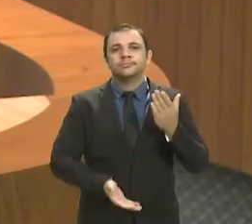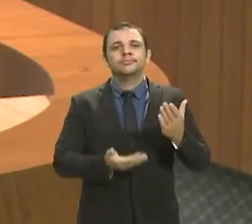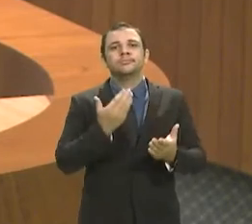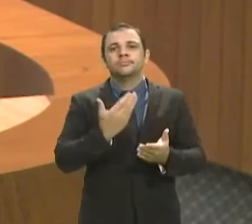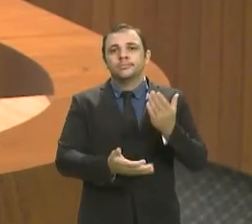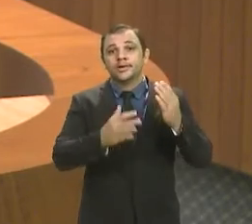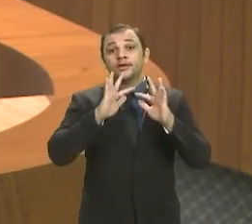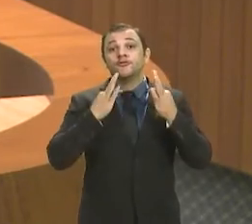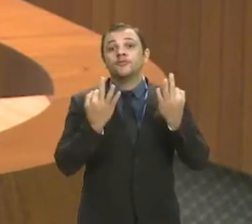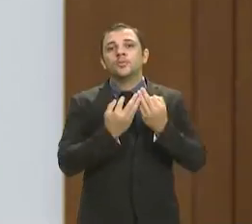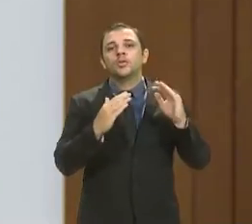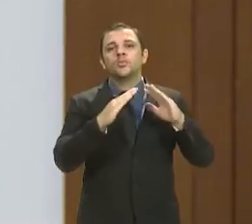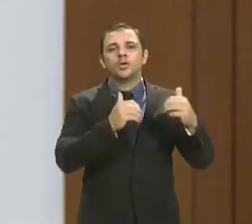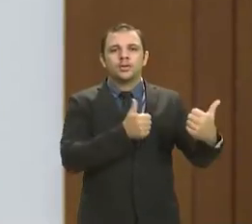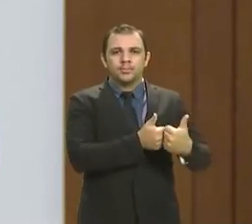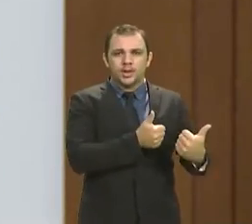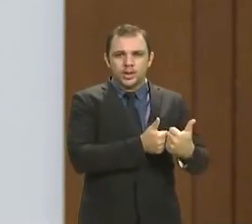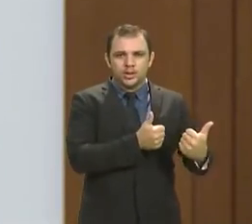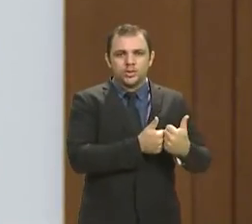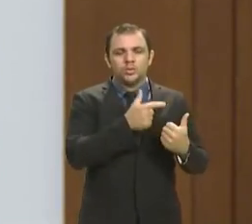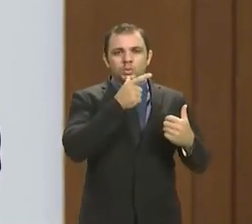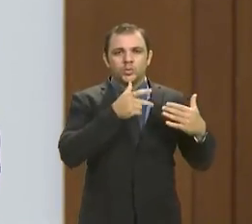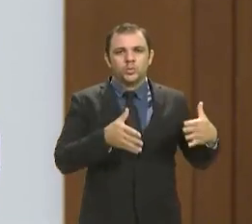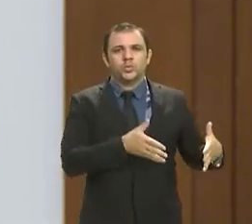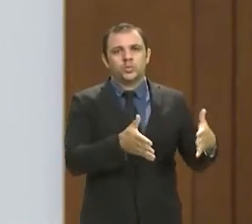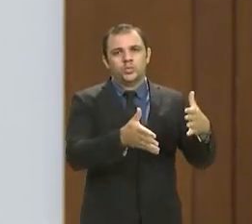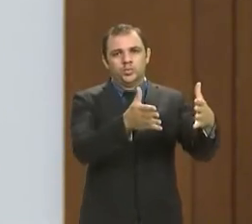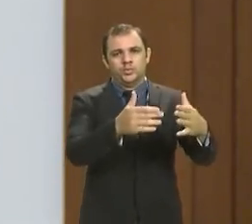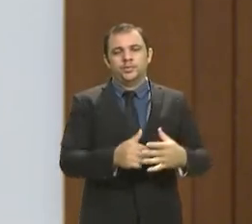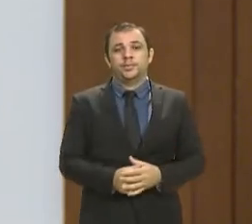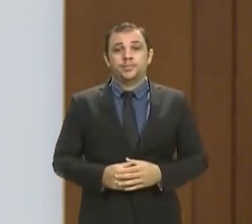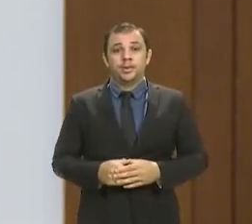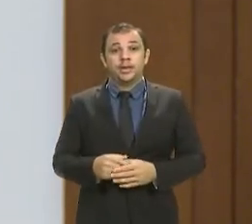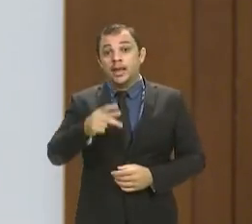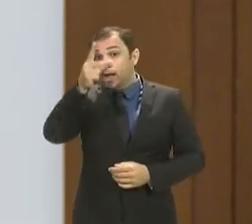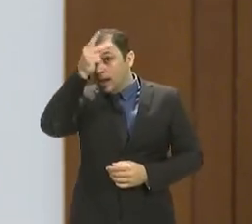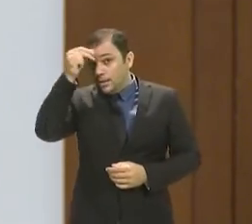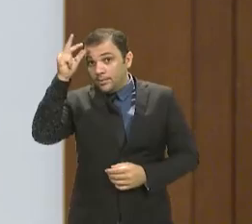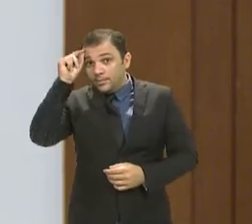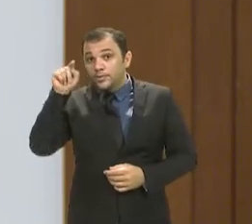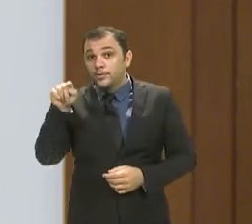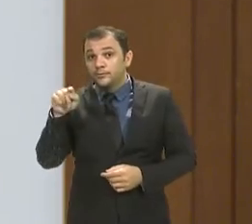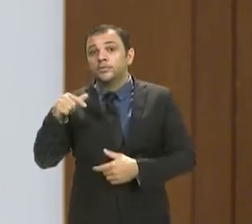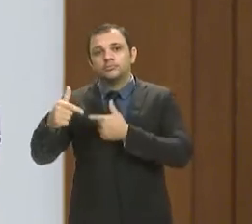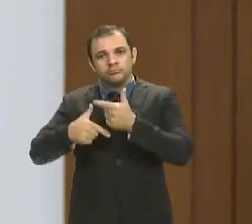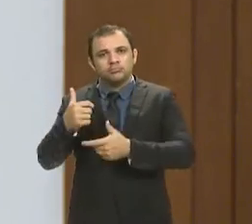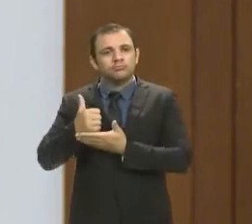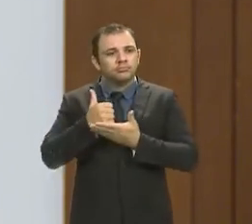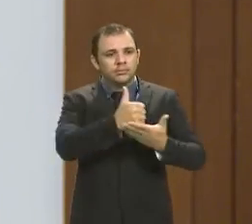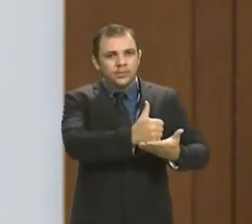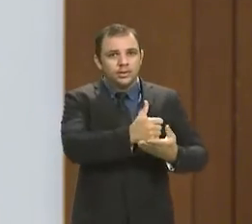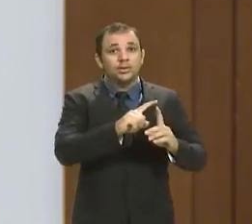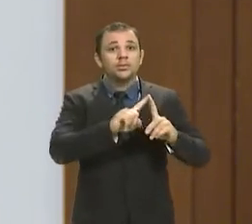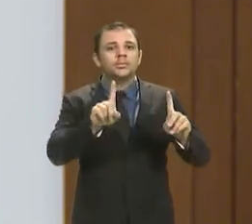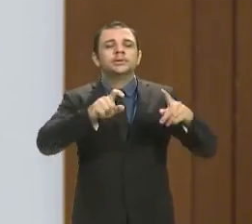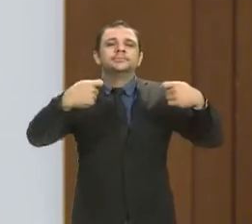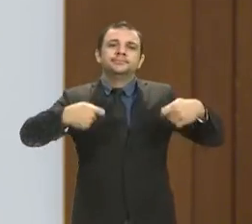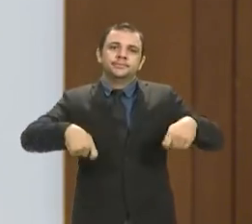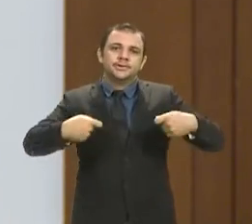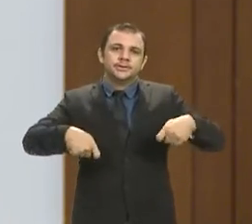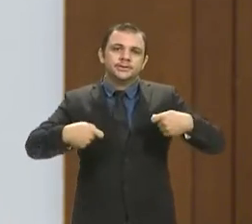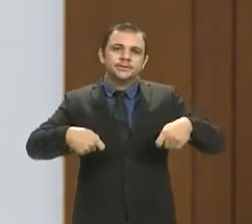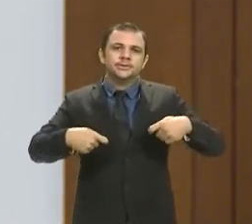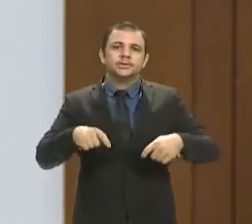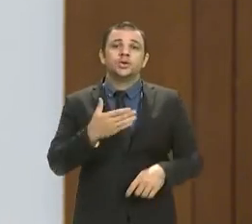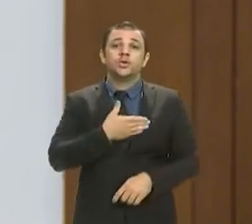ribeirinhas. A Prefeitura de Bacabal tem feito a sua parte, tem ajudado os ribeirinhos, mas é necessário que o